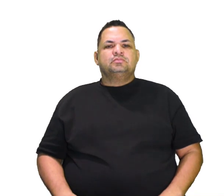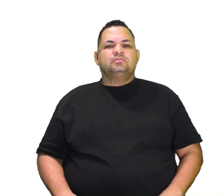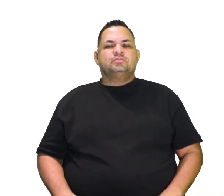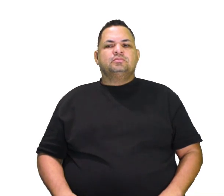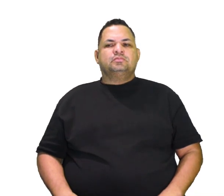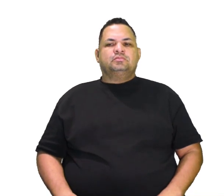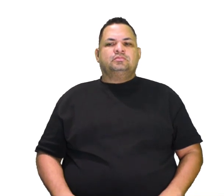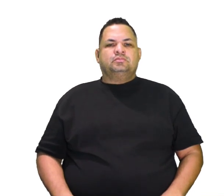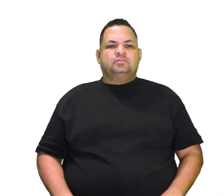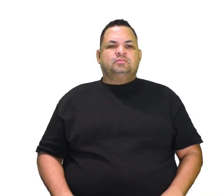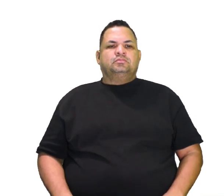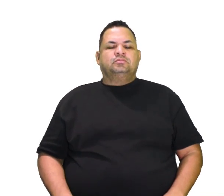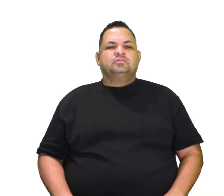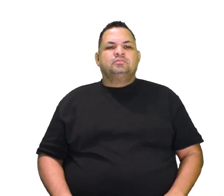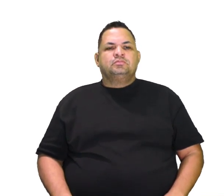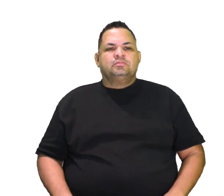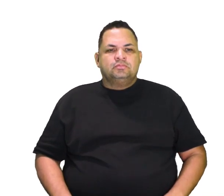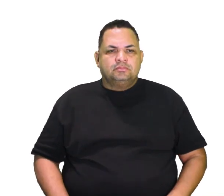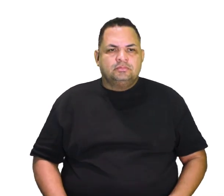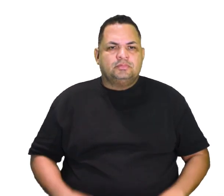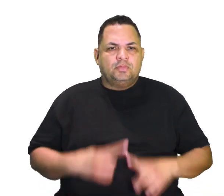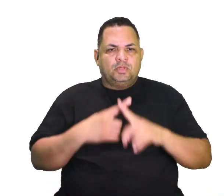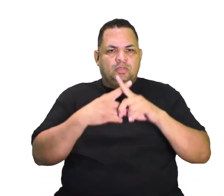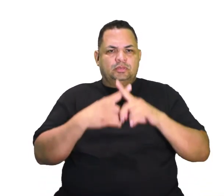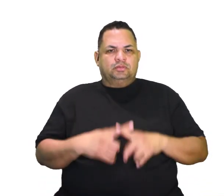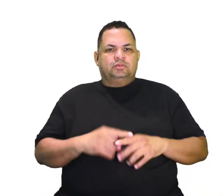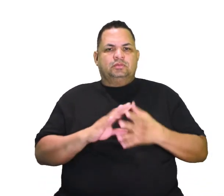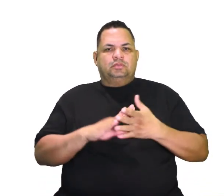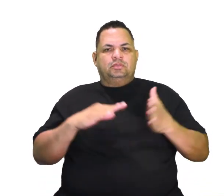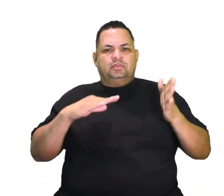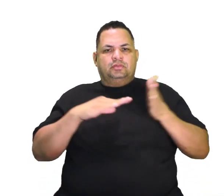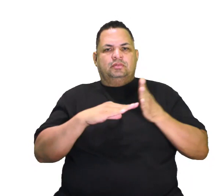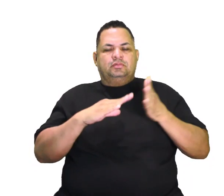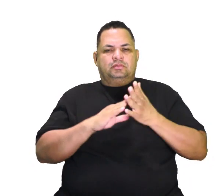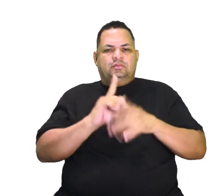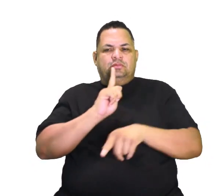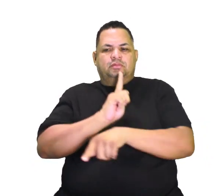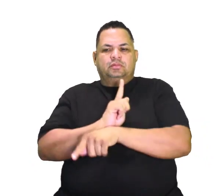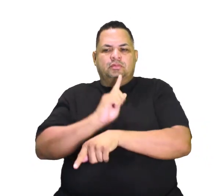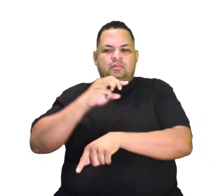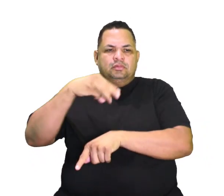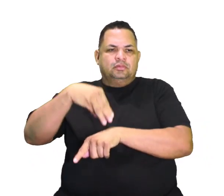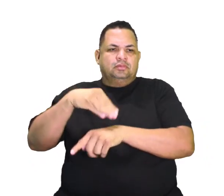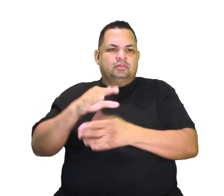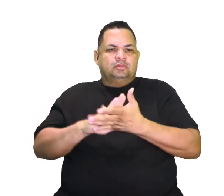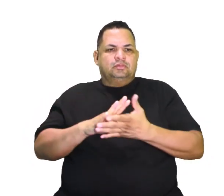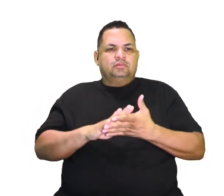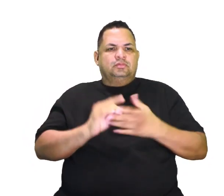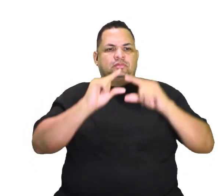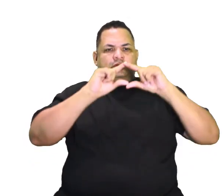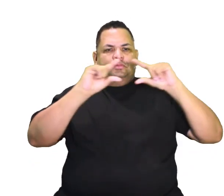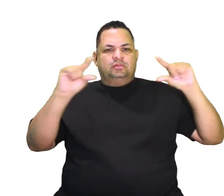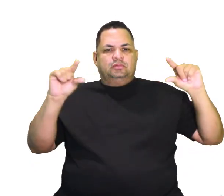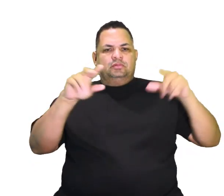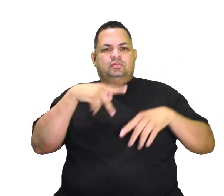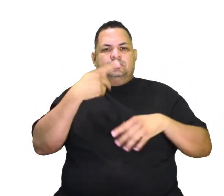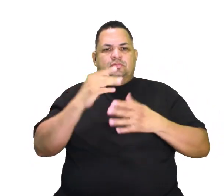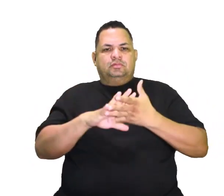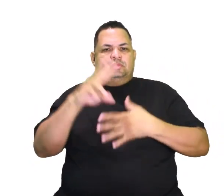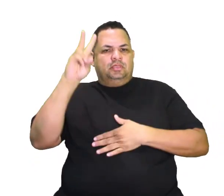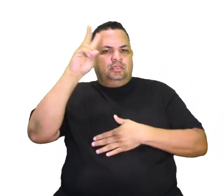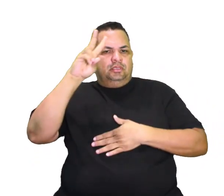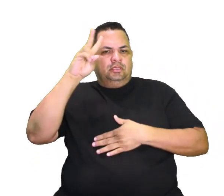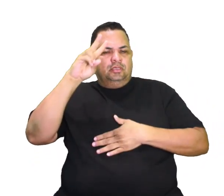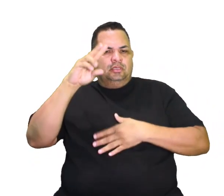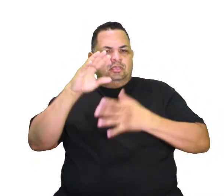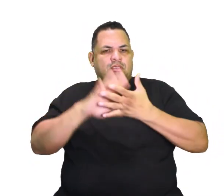Vamos falar um pouco mais do duelo da fronteira de Guajará-Mirim. Os versos citados remetem, então, às